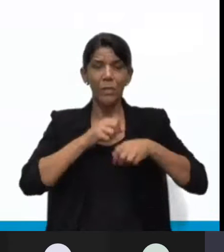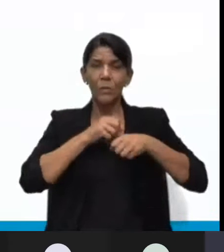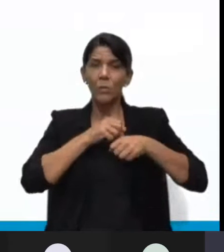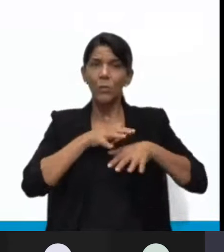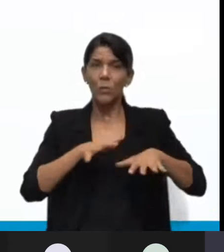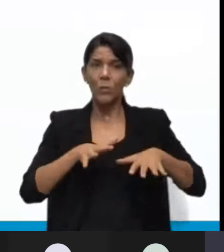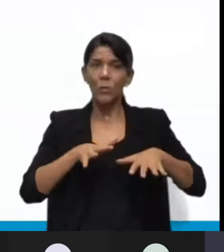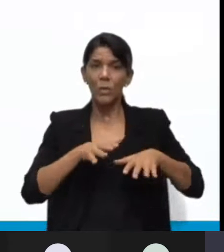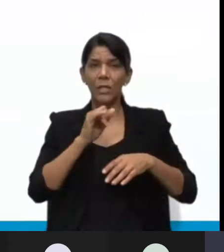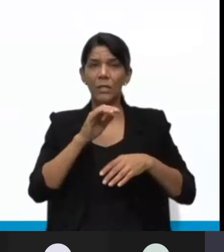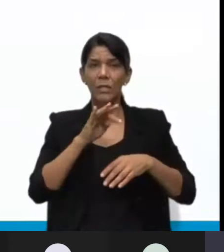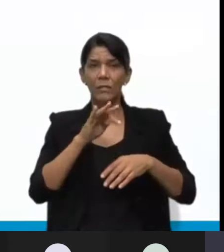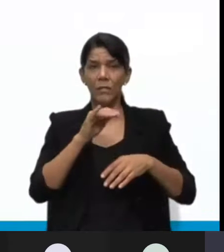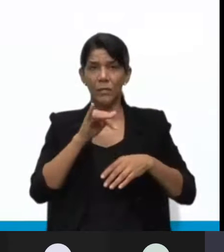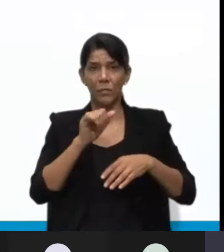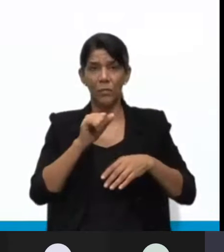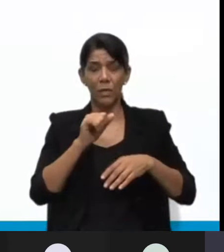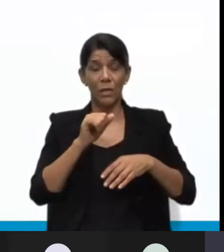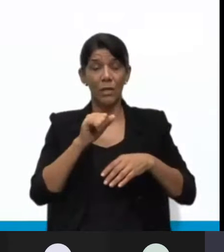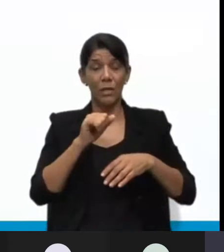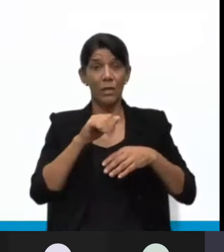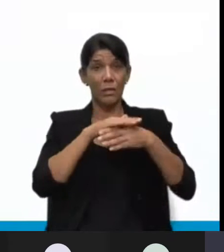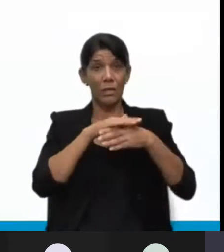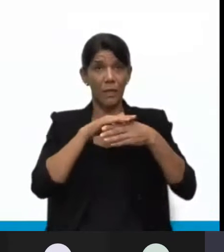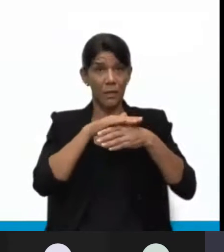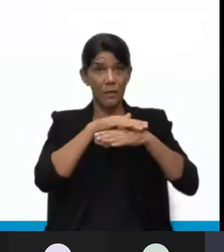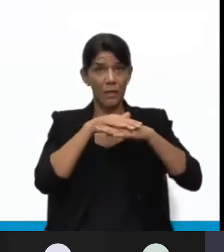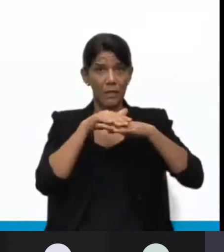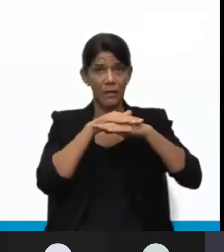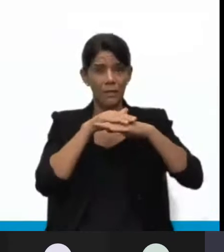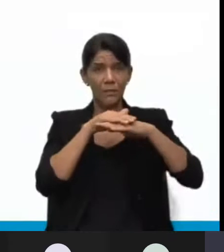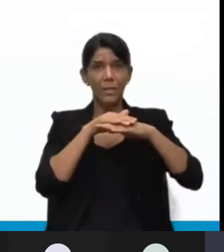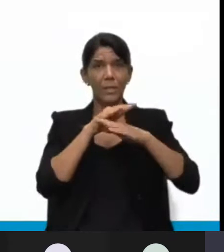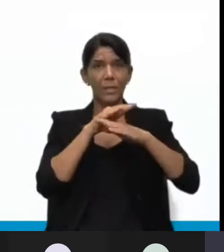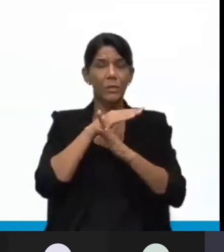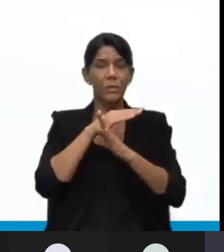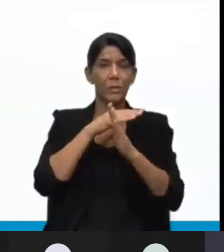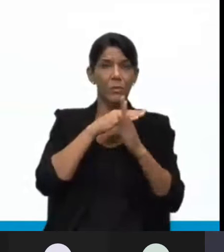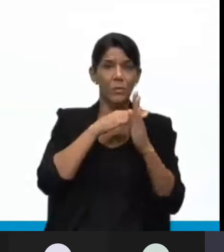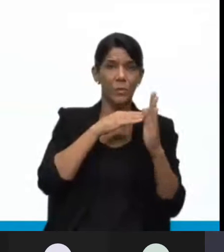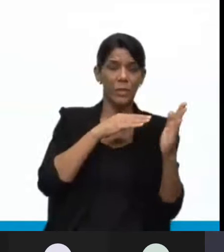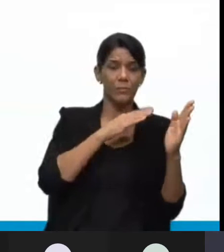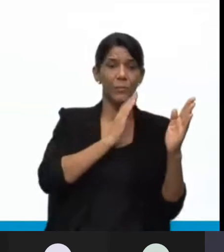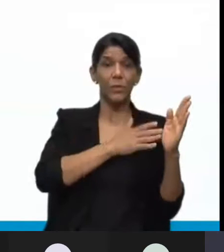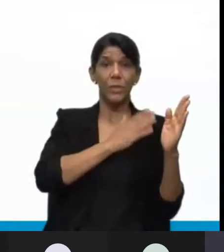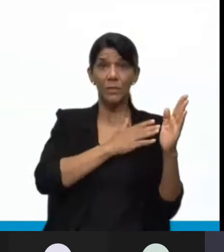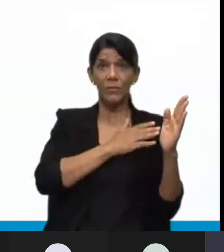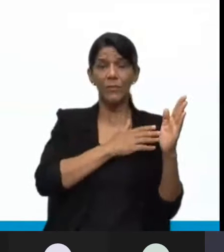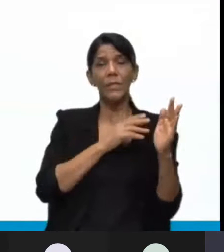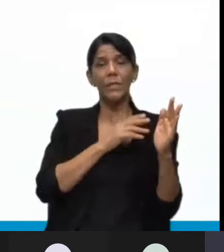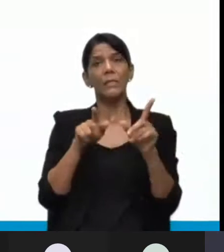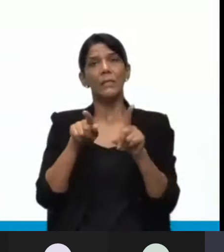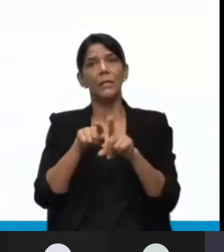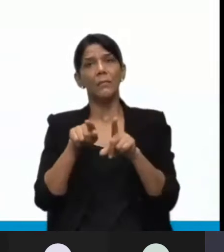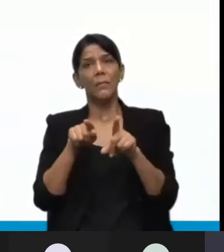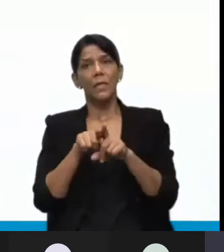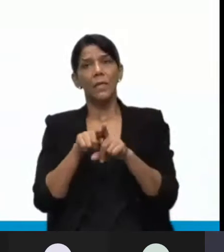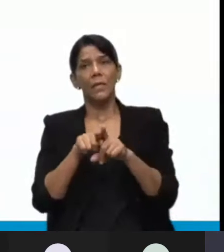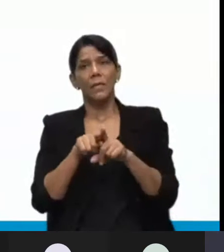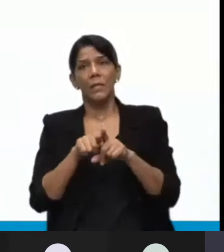ramo interventricular posterior, que está na região posterior, a gente vê do lado, né, posterior do coração, e também